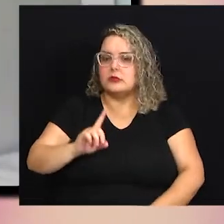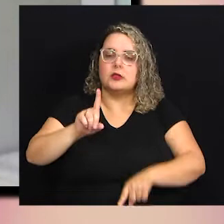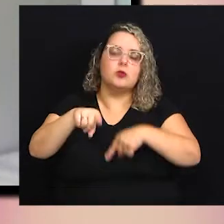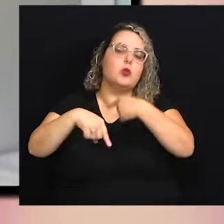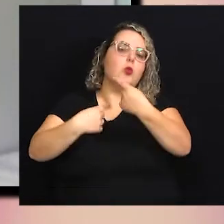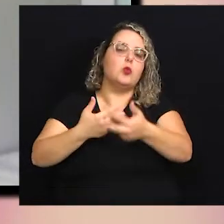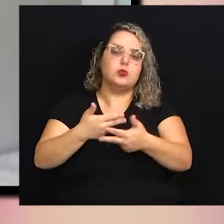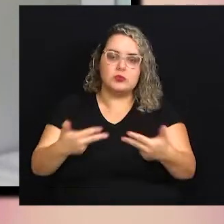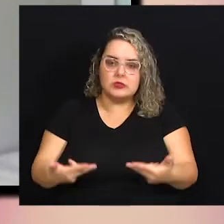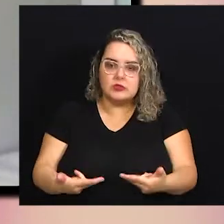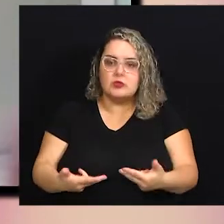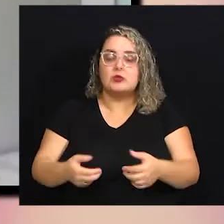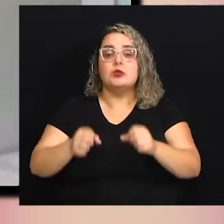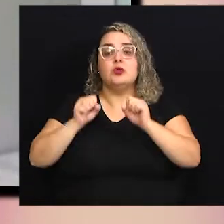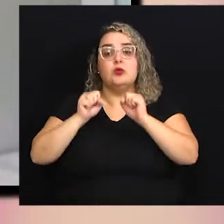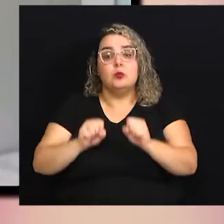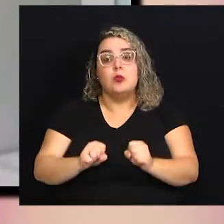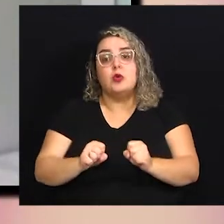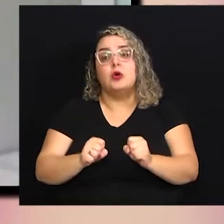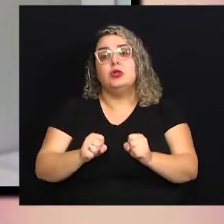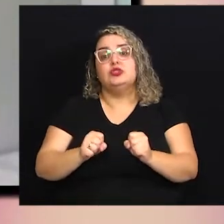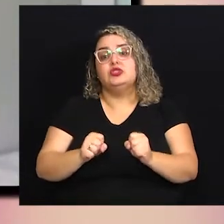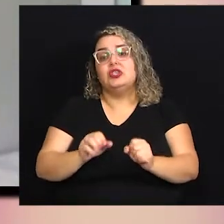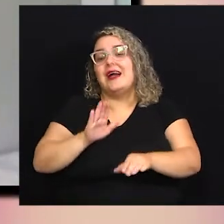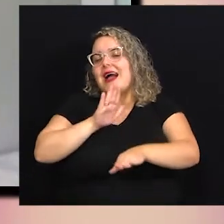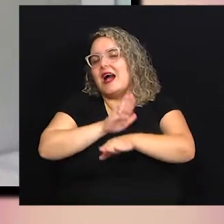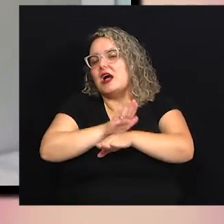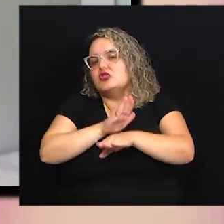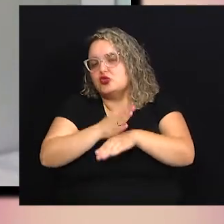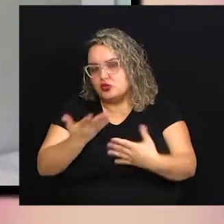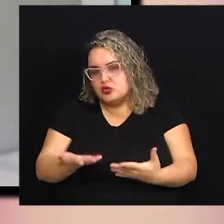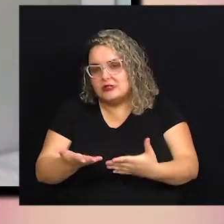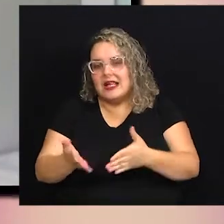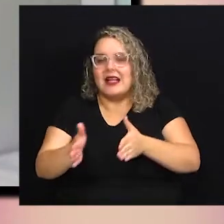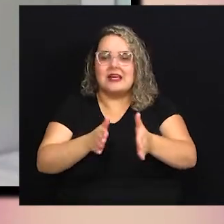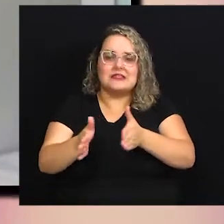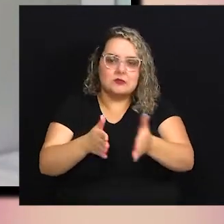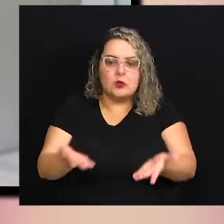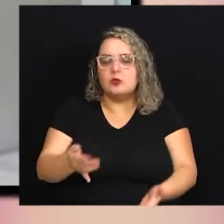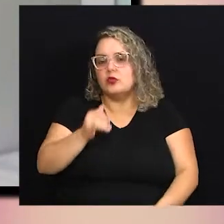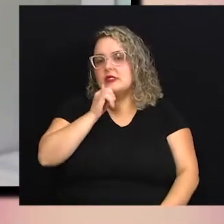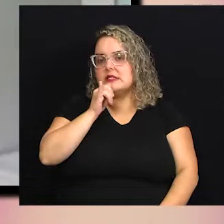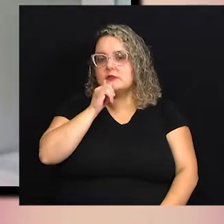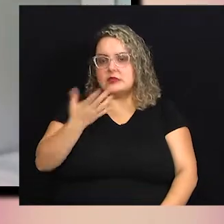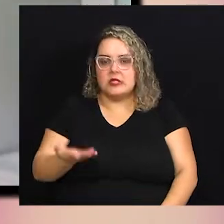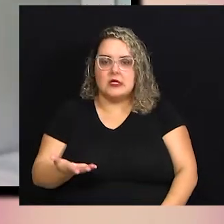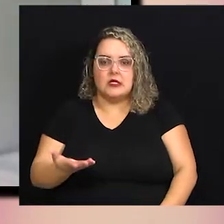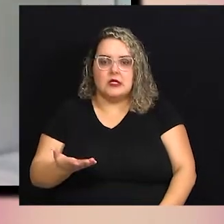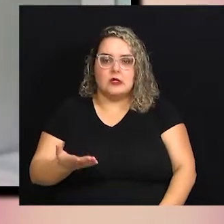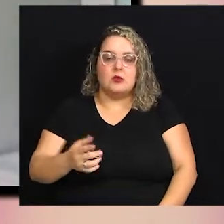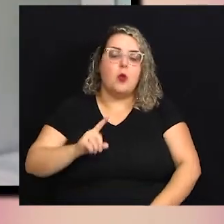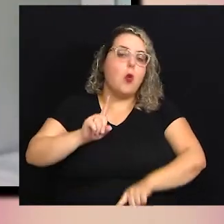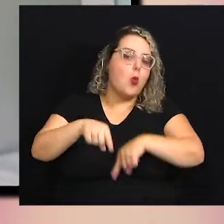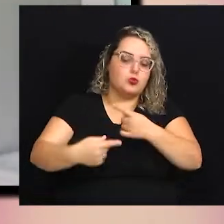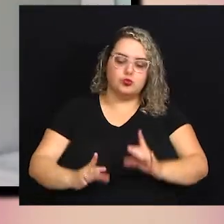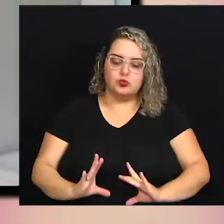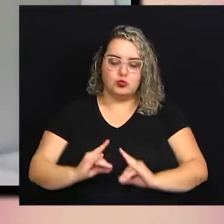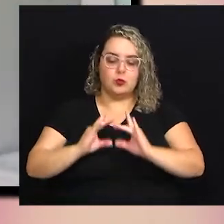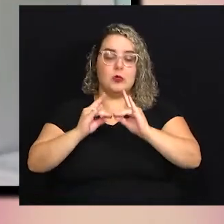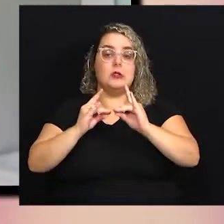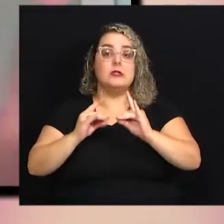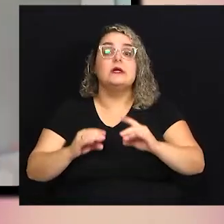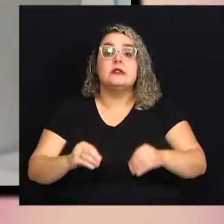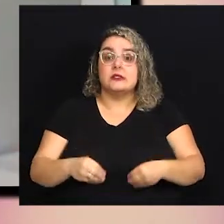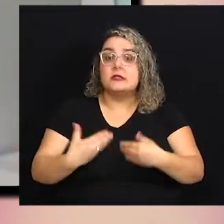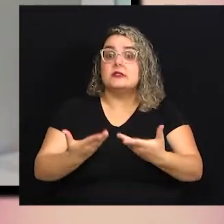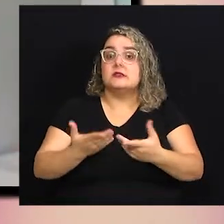outras condições clínicas que pode mimetizar esses quadros clínicos, né? Por exemplo, a gente tem excesso de outros hormônios que